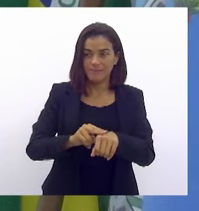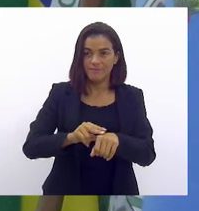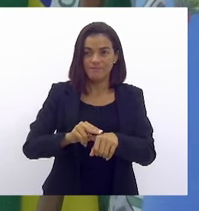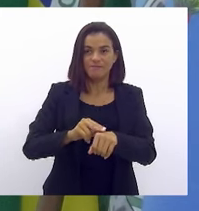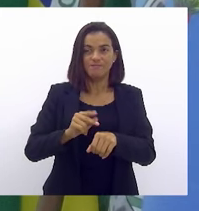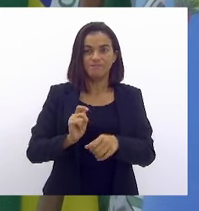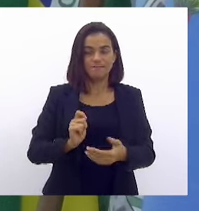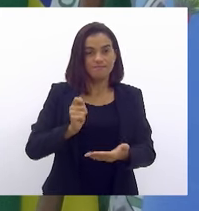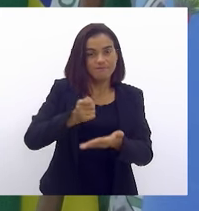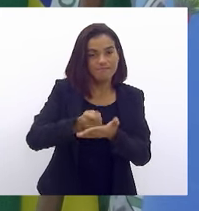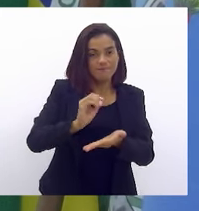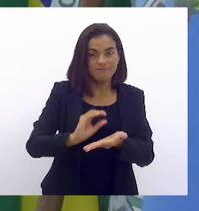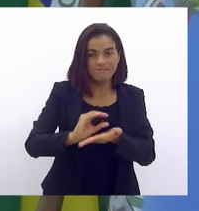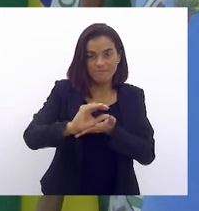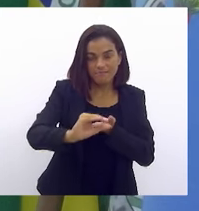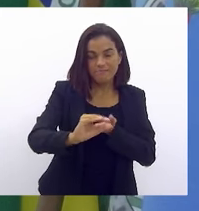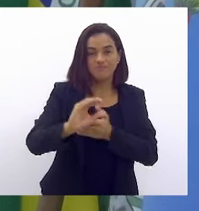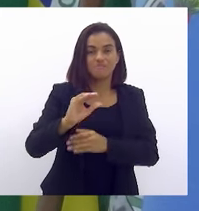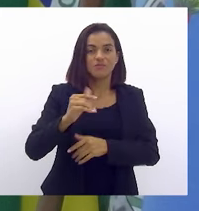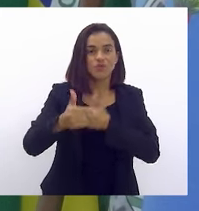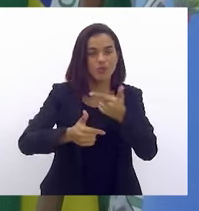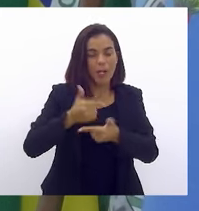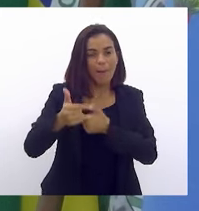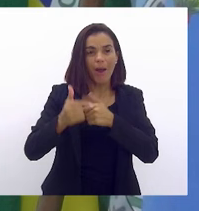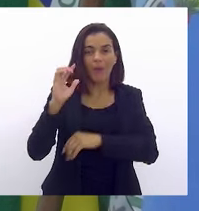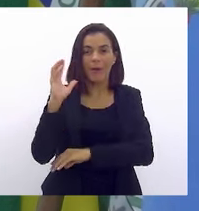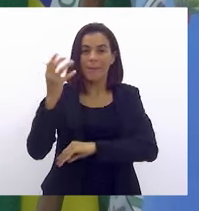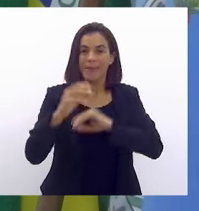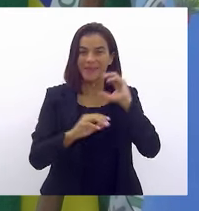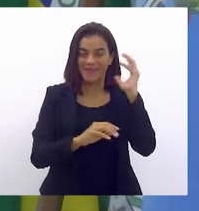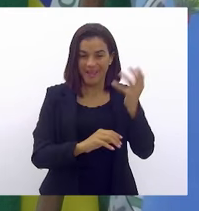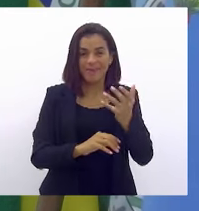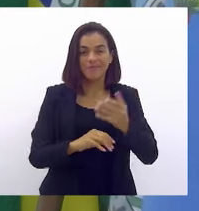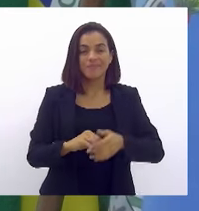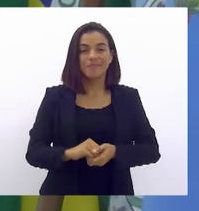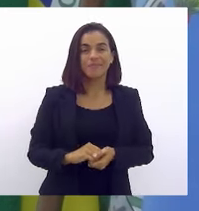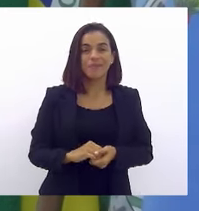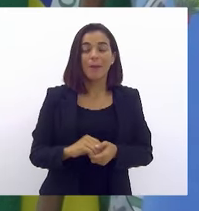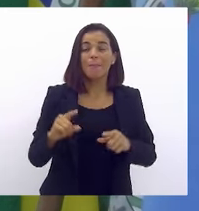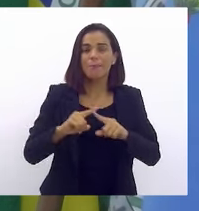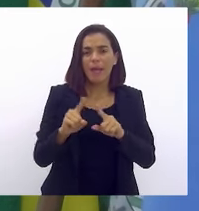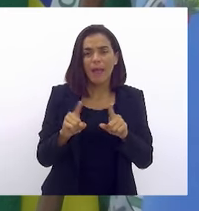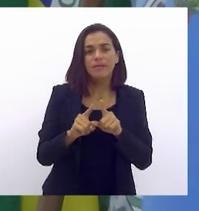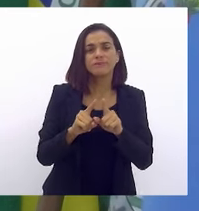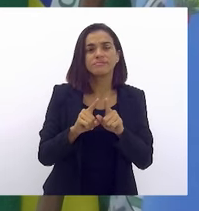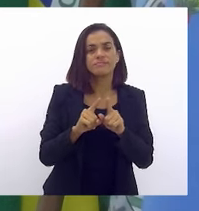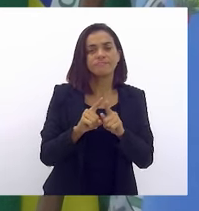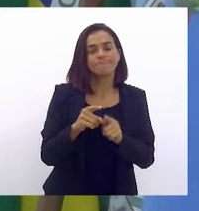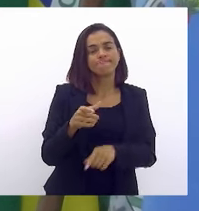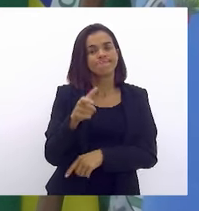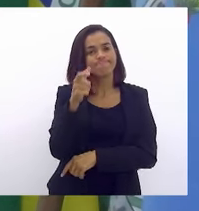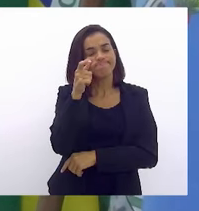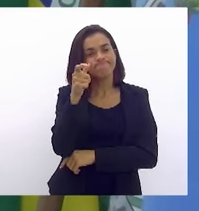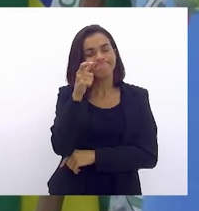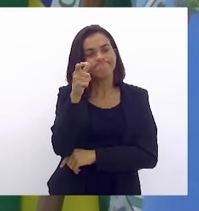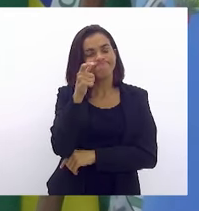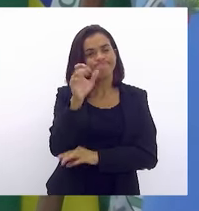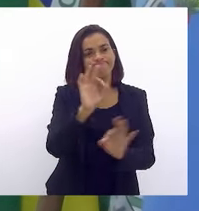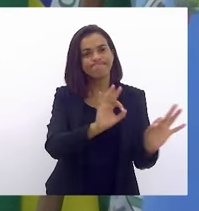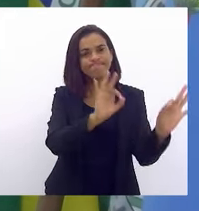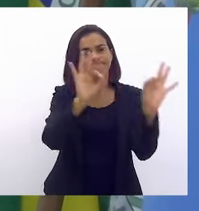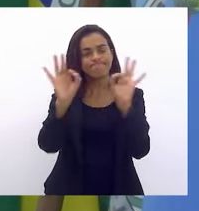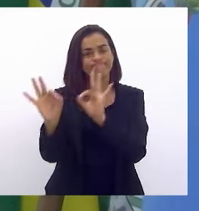serviços ambientais, que eu acho muito importante. Só que, assistindo à apresentação, eu descobri que não tem